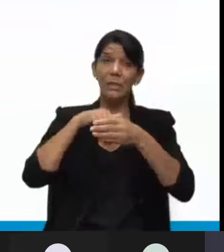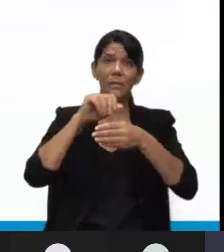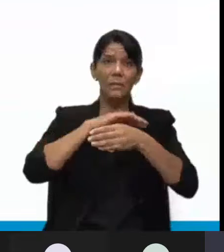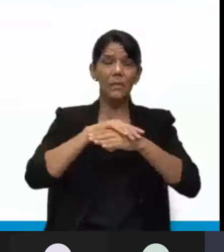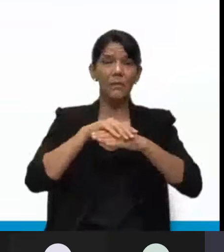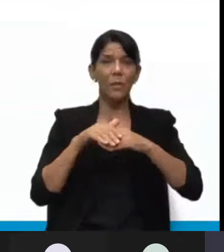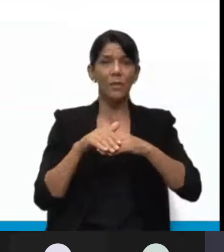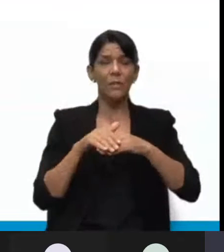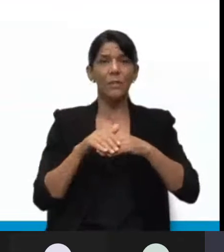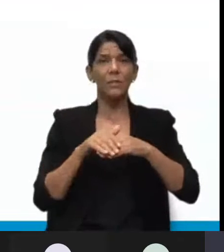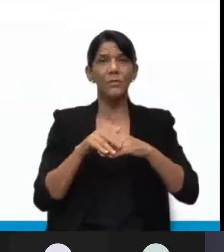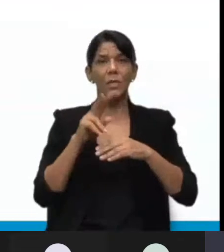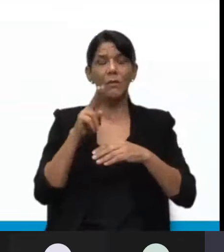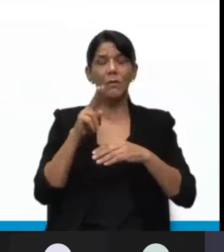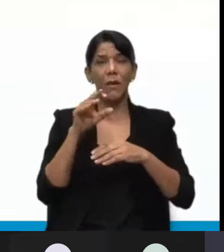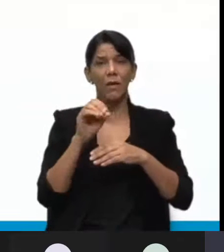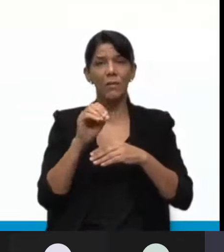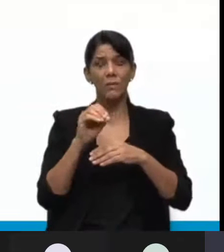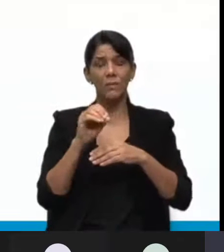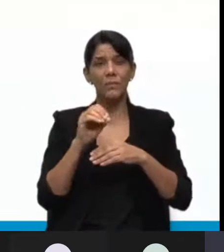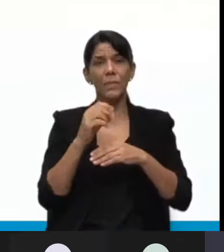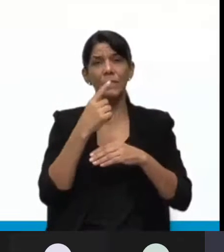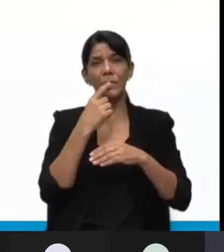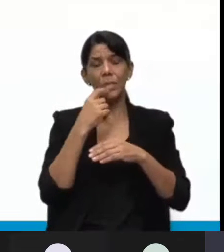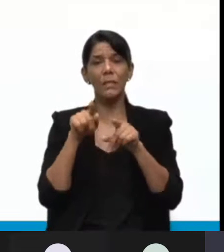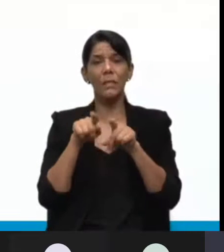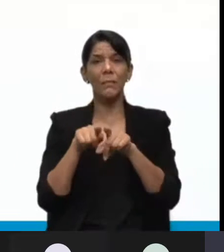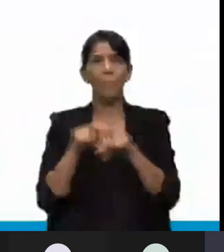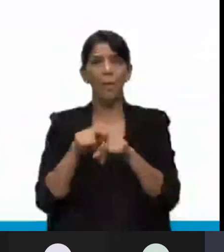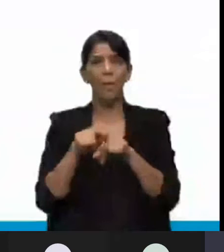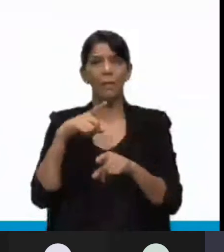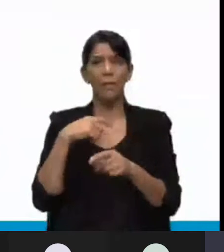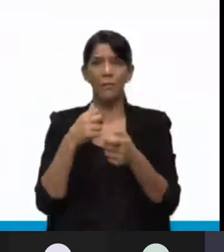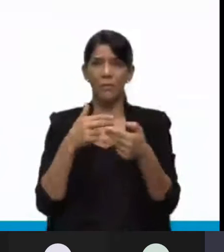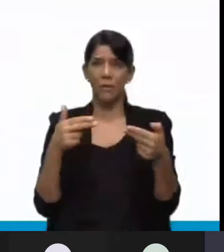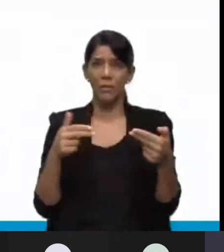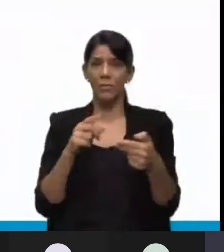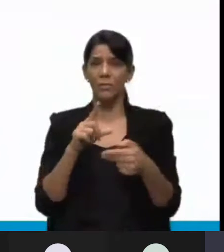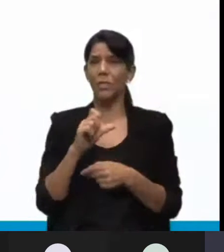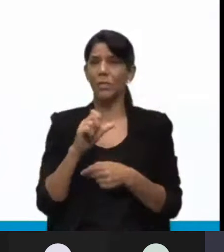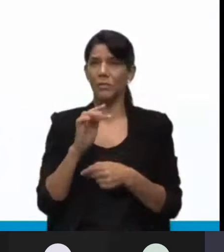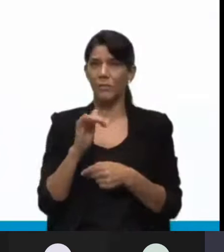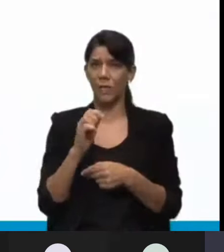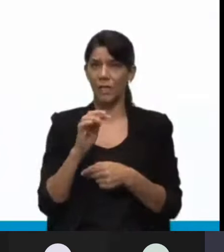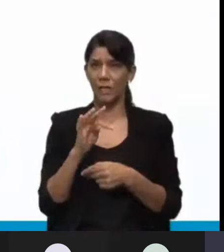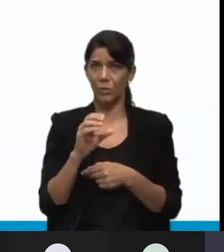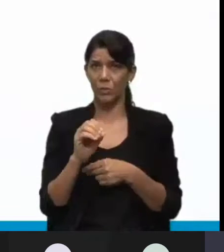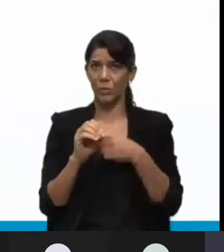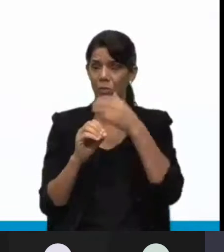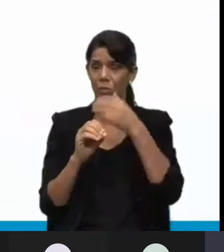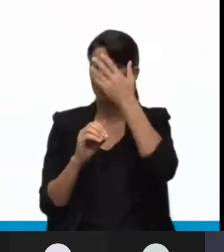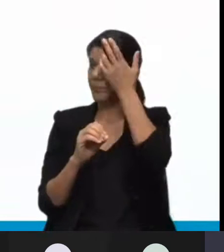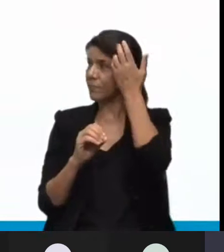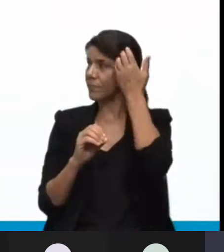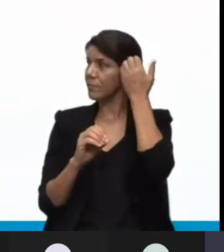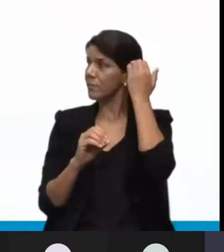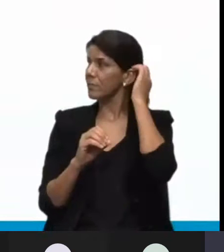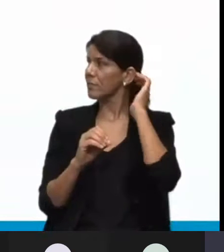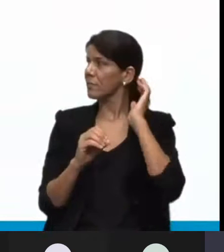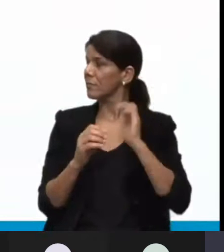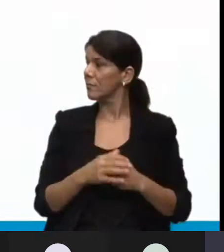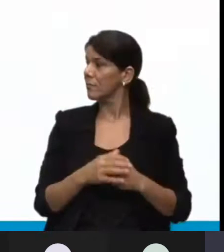camada subepicárdica os vasos sanguíneos e também a presença de vasos linfáticos. Aqui para